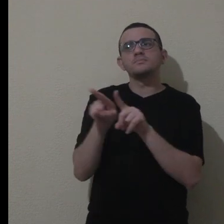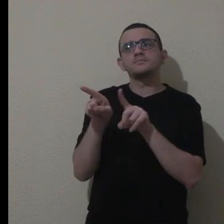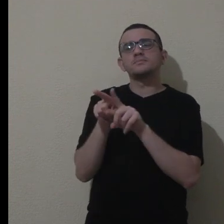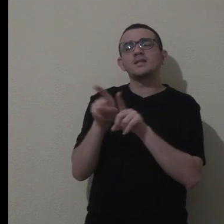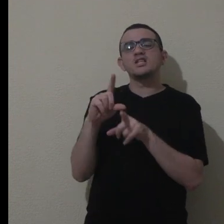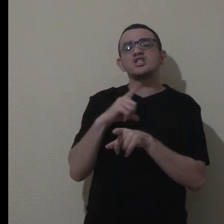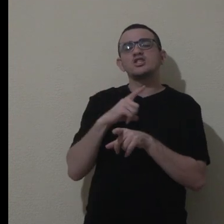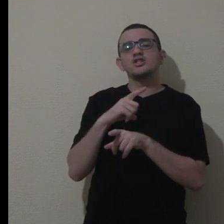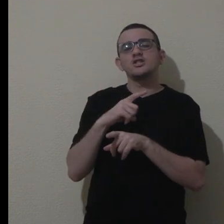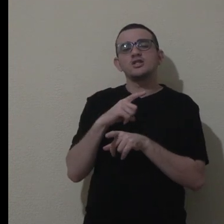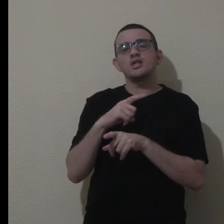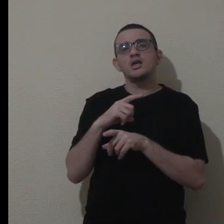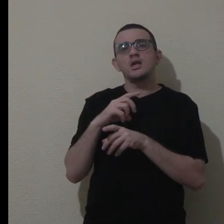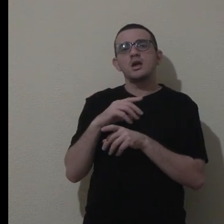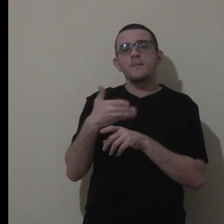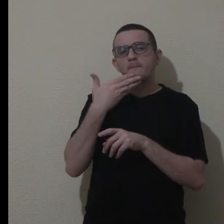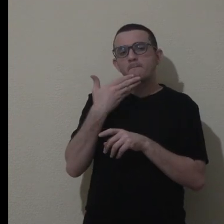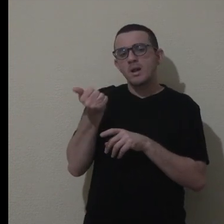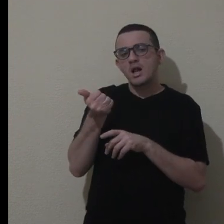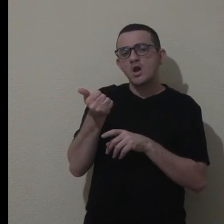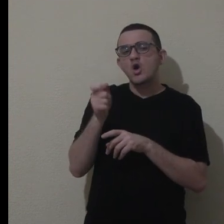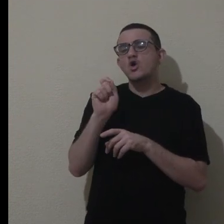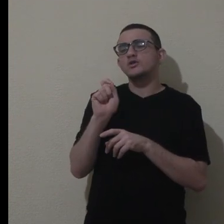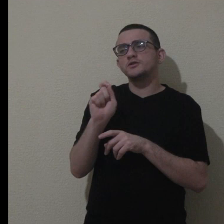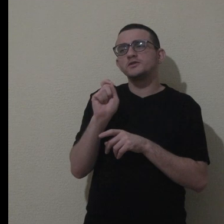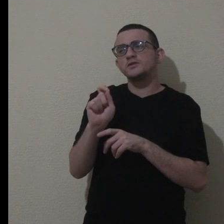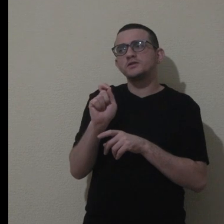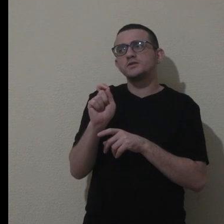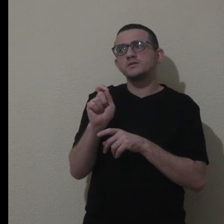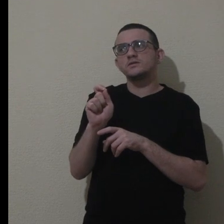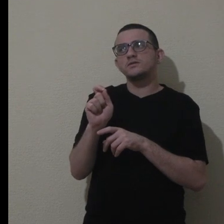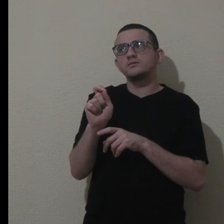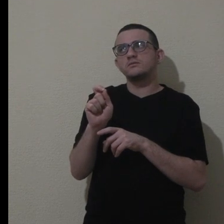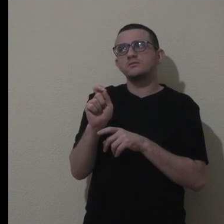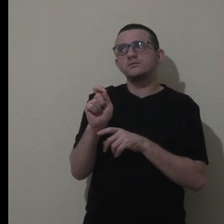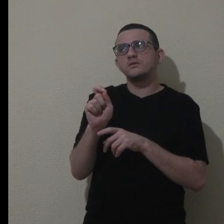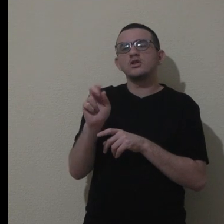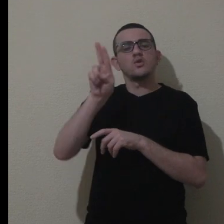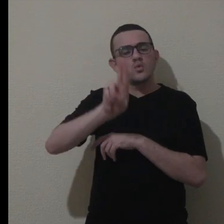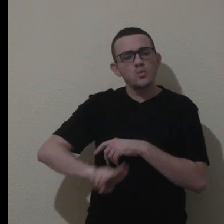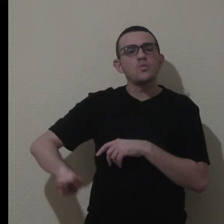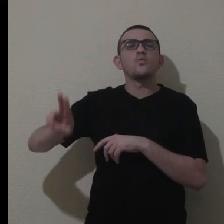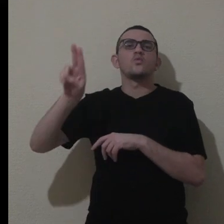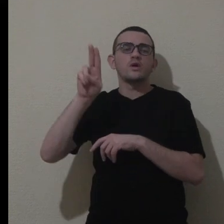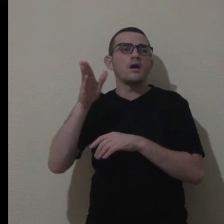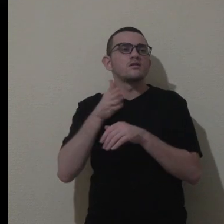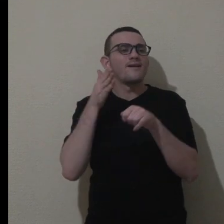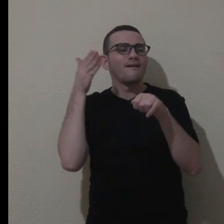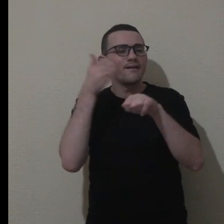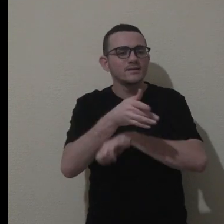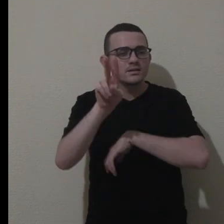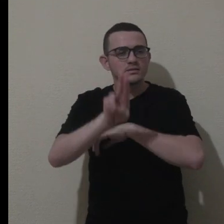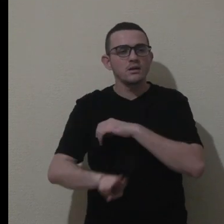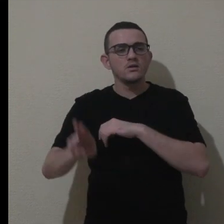pessoas tinham maior chance, né, de estarem em universidade, terem ido